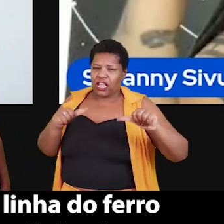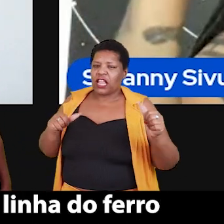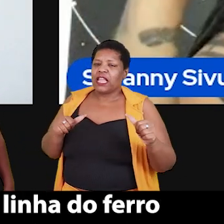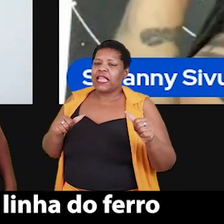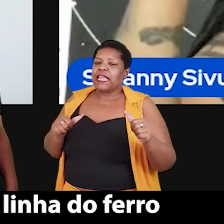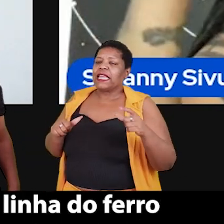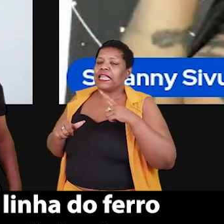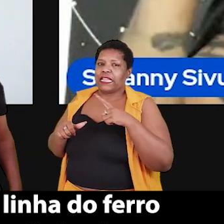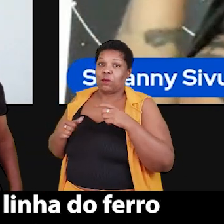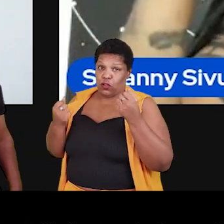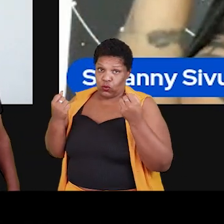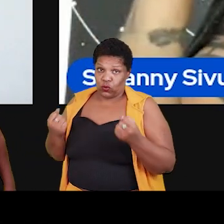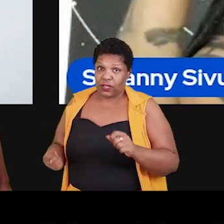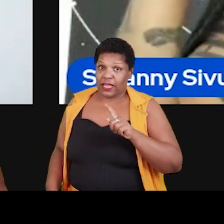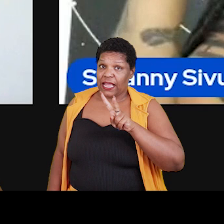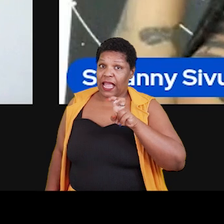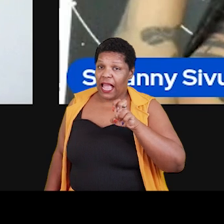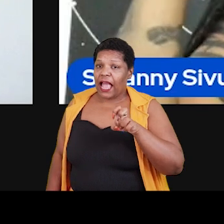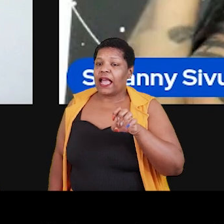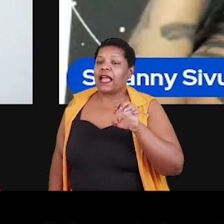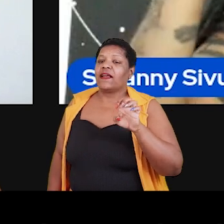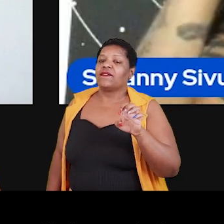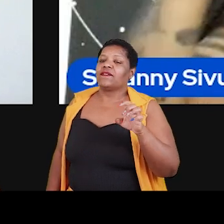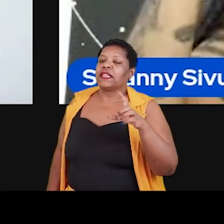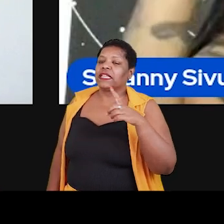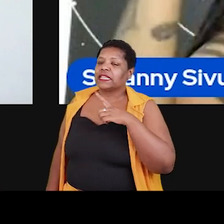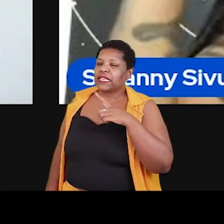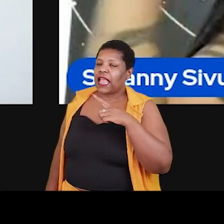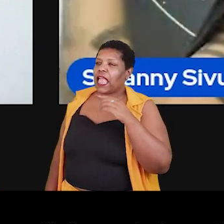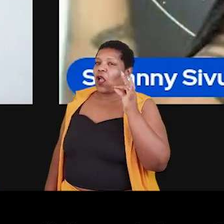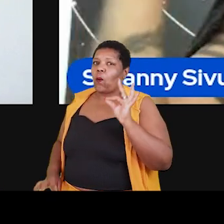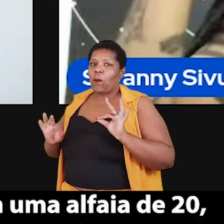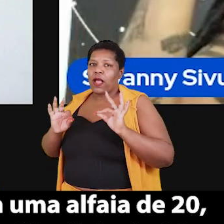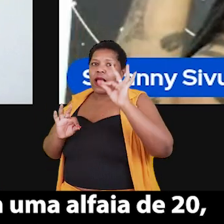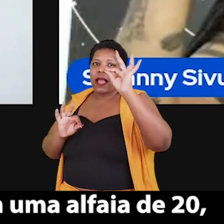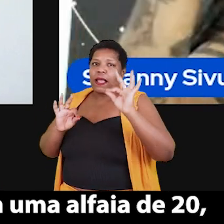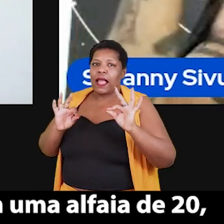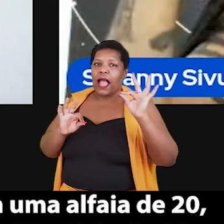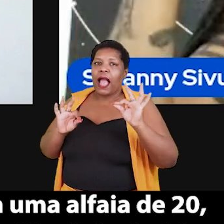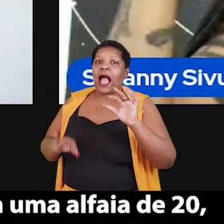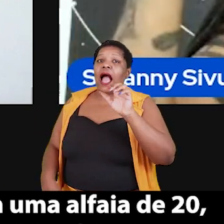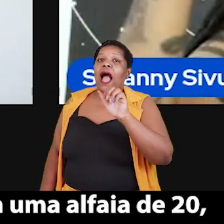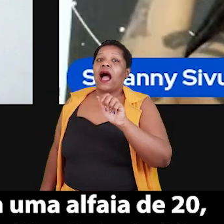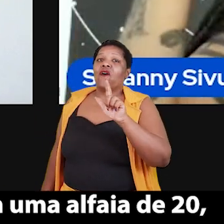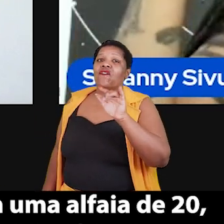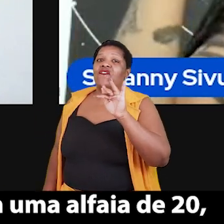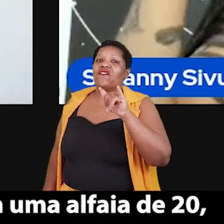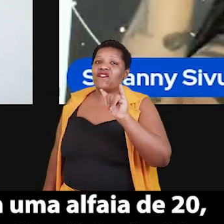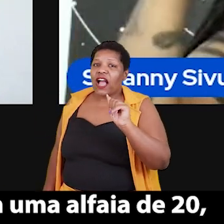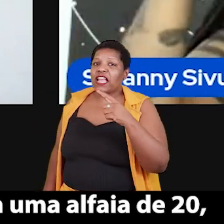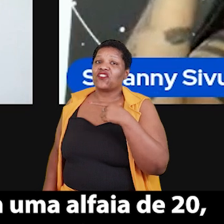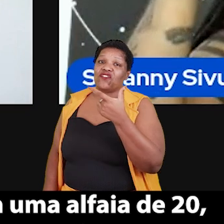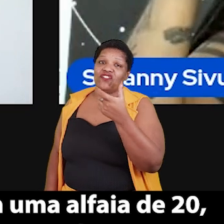ferro e também na linha dos graves. Então, gravei, sampleei as minhas alfaias. Então, eu tenho alfaia de 20, alfaia de